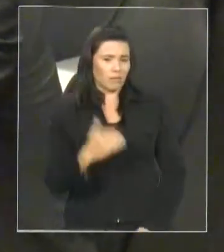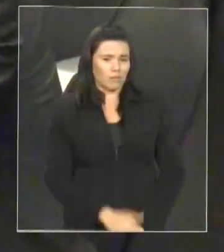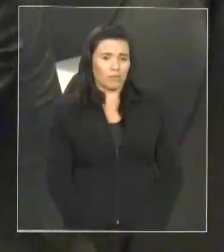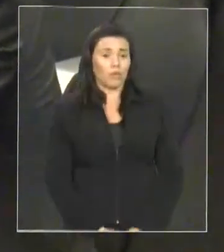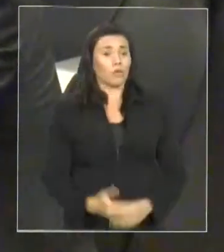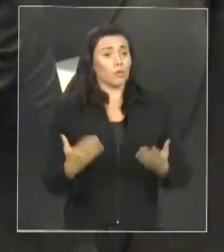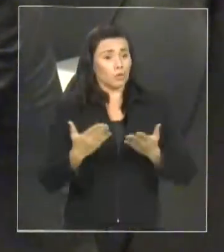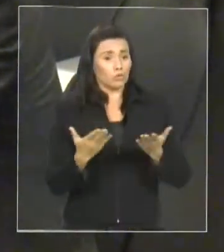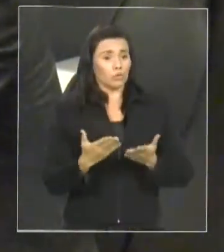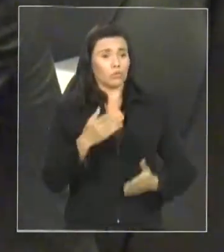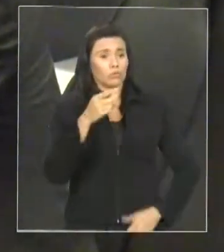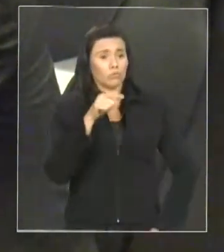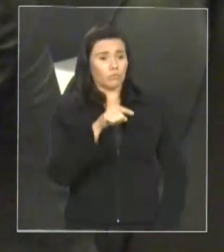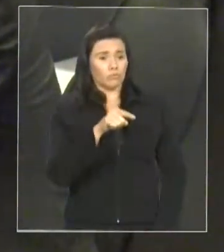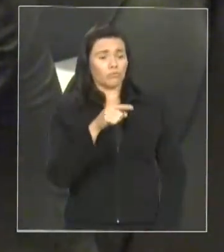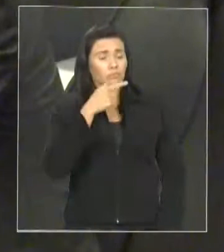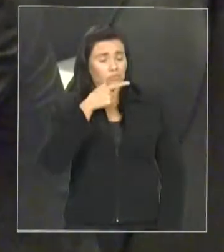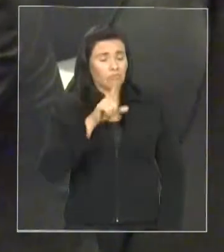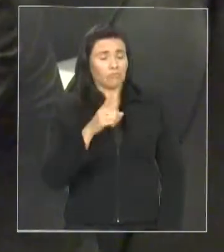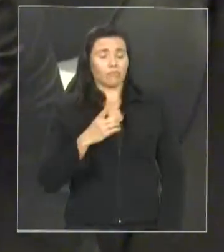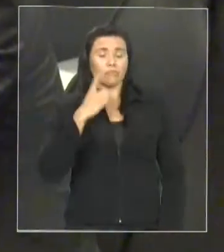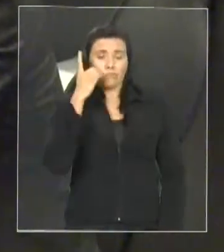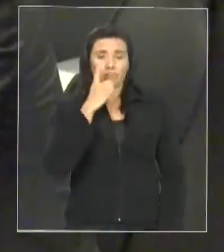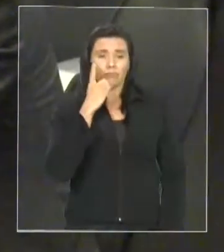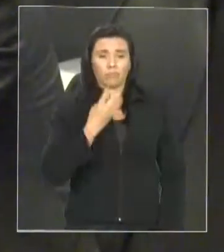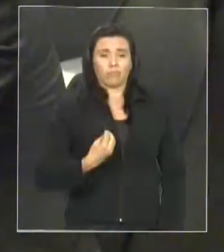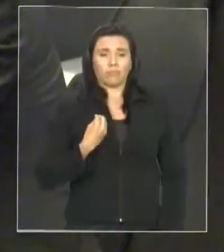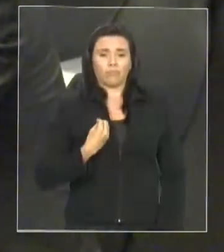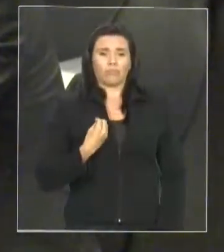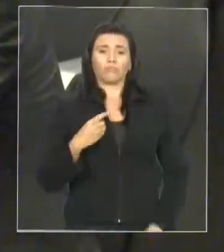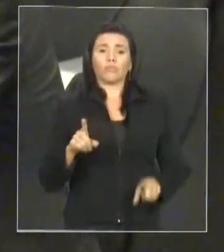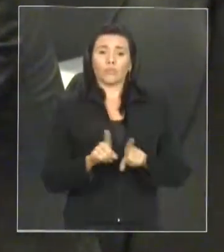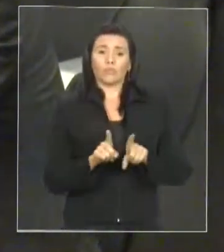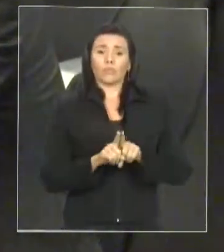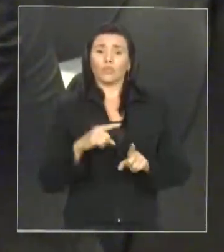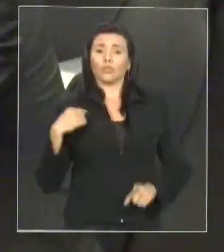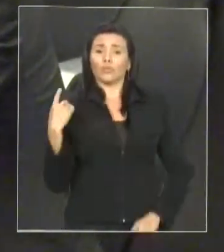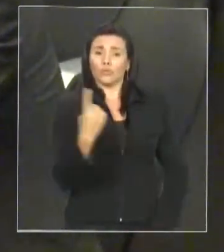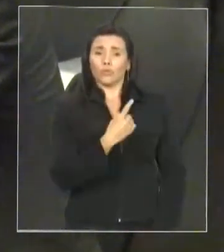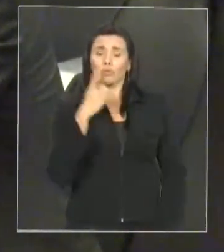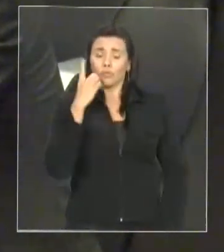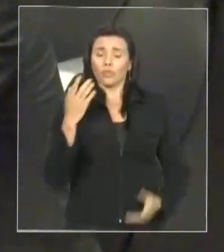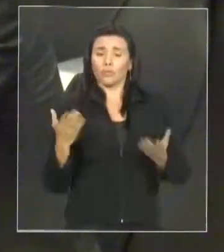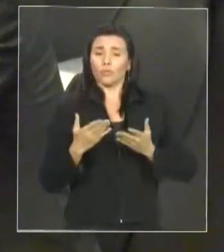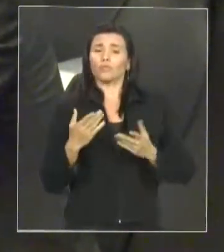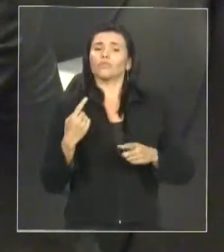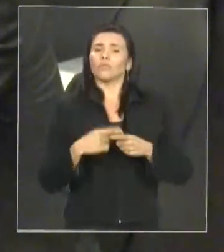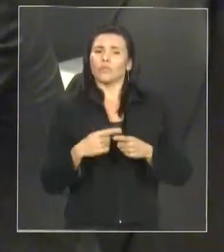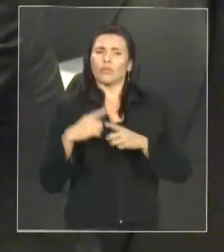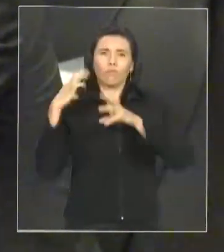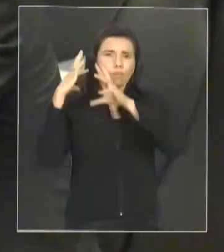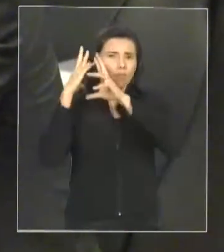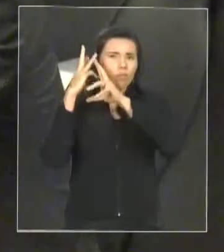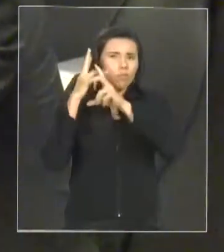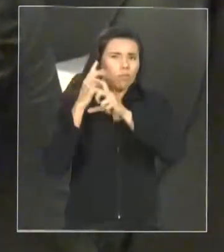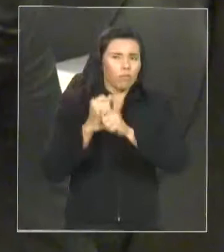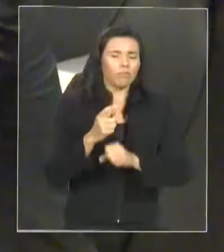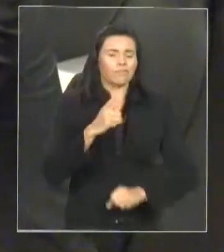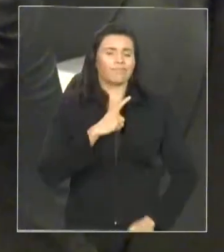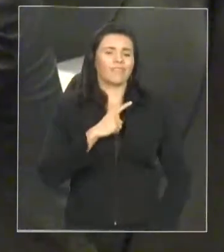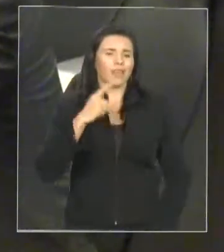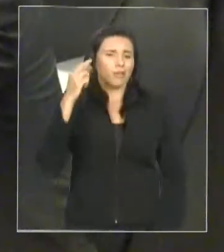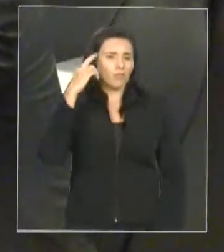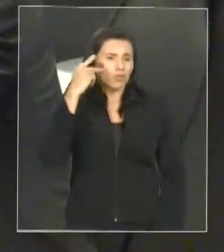presente é deputado estadual pelo Maranhão, assim como nós todos aqui. E o quadro do Maranhão, hoje, com